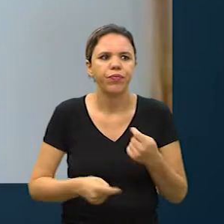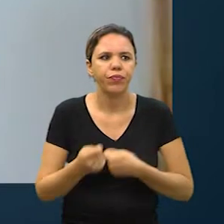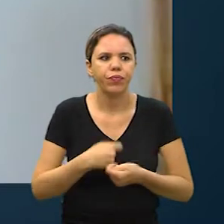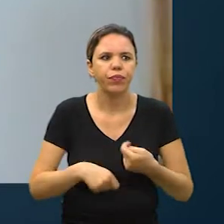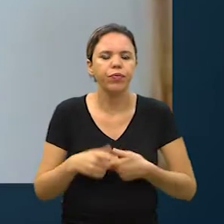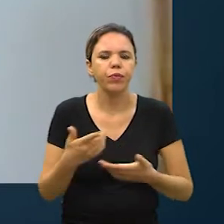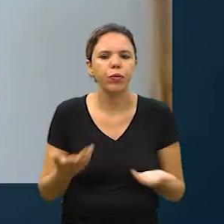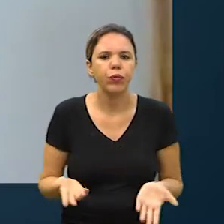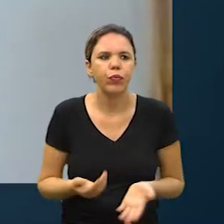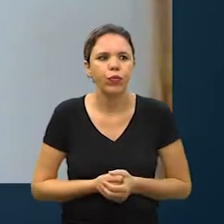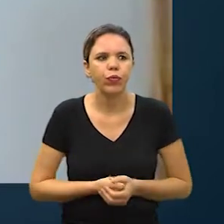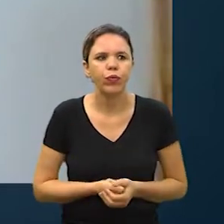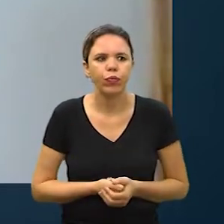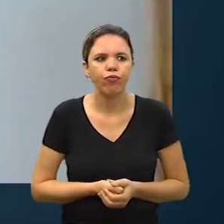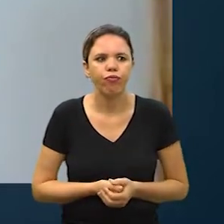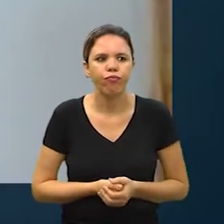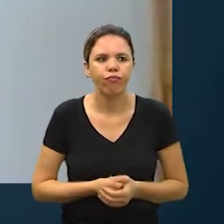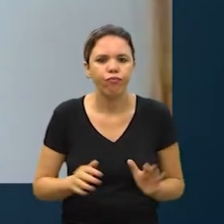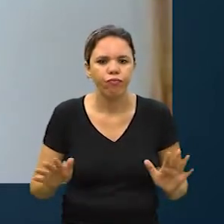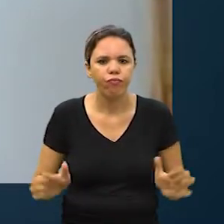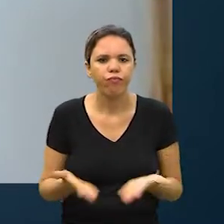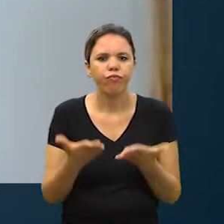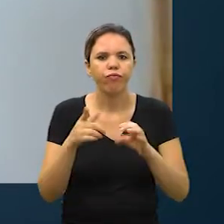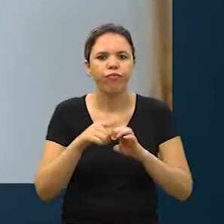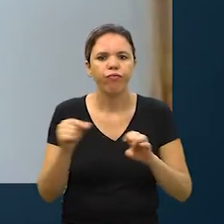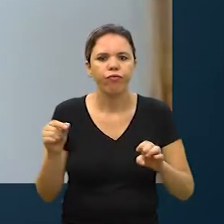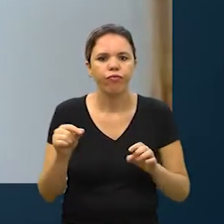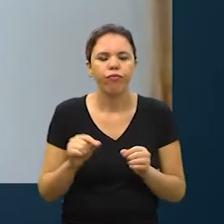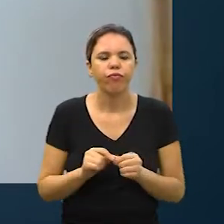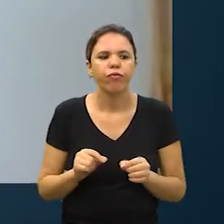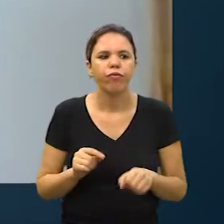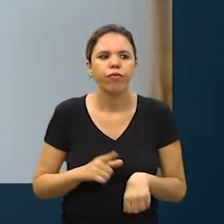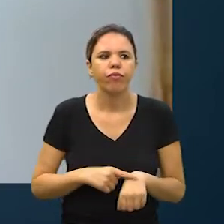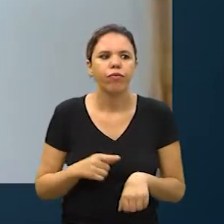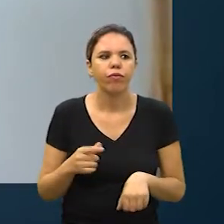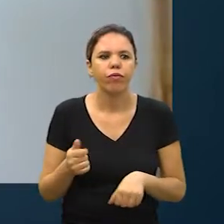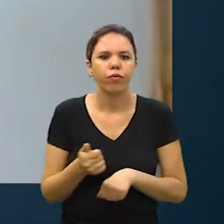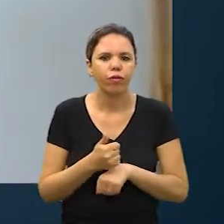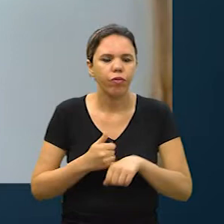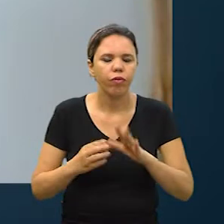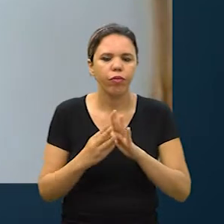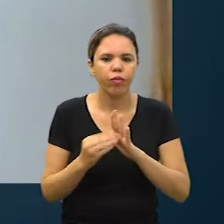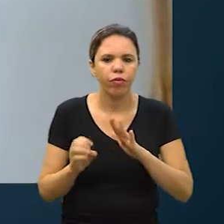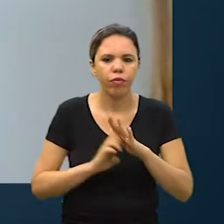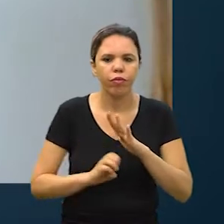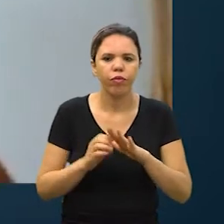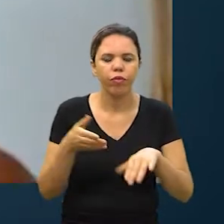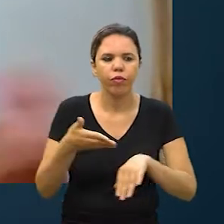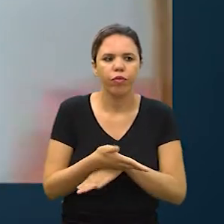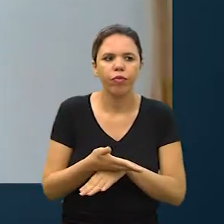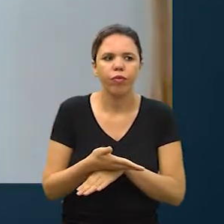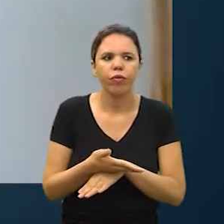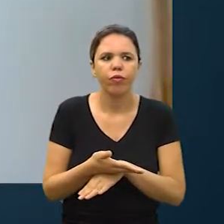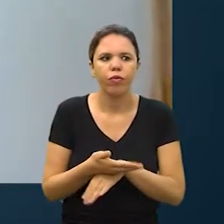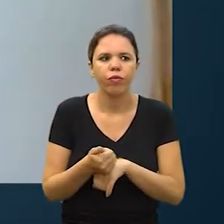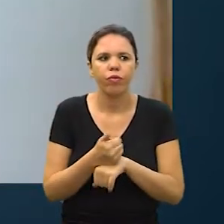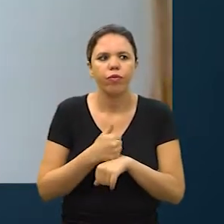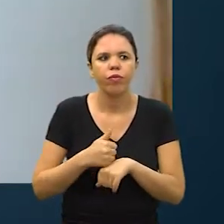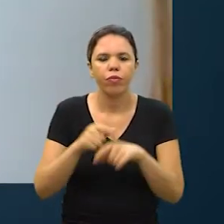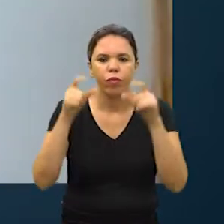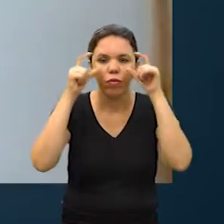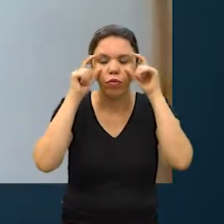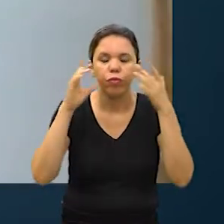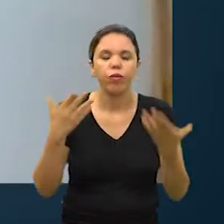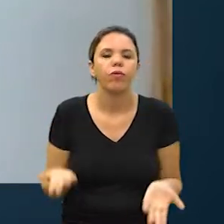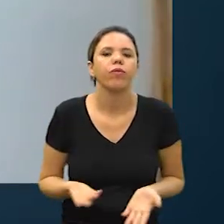do mercado e aquele entusiasmo do empreendedor. Então, eu fui para o ramo de franquias e entrei na franquia segmento